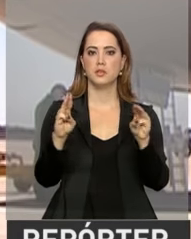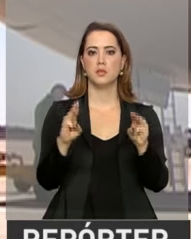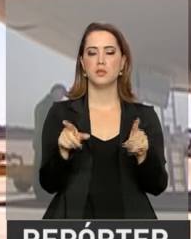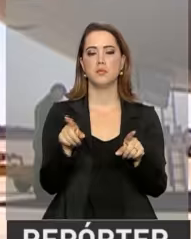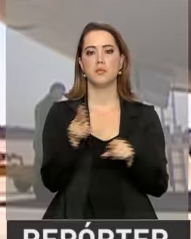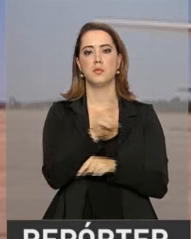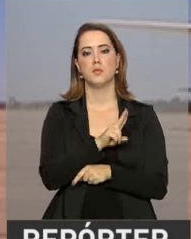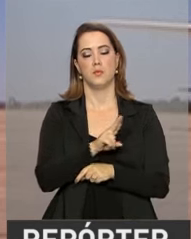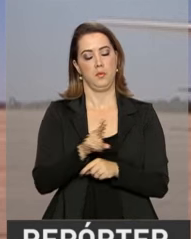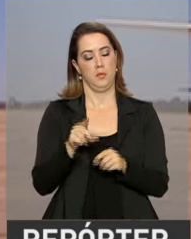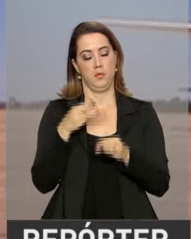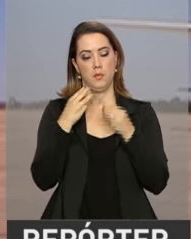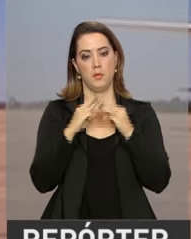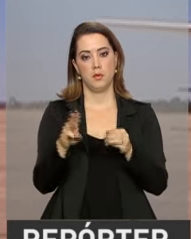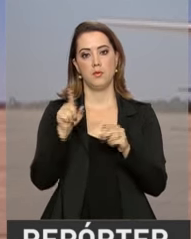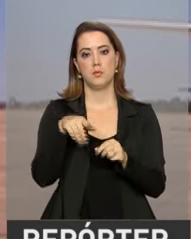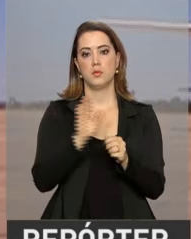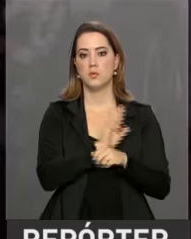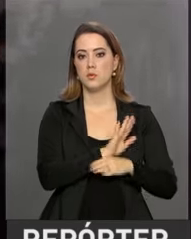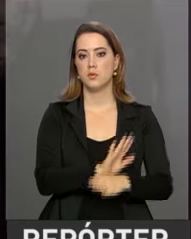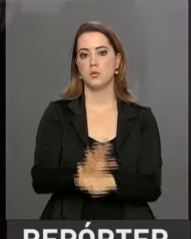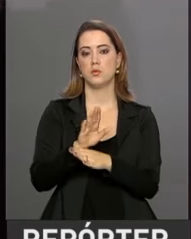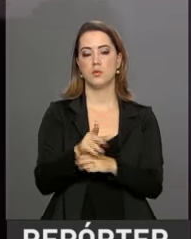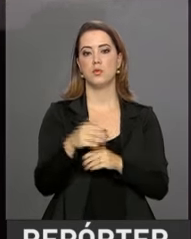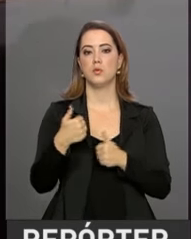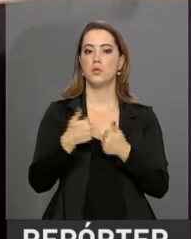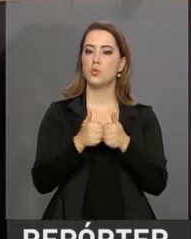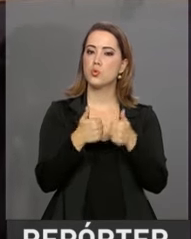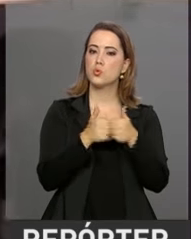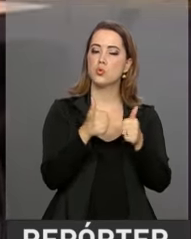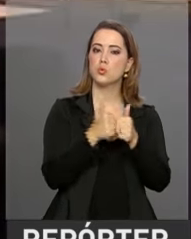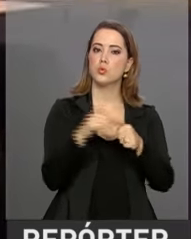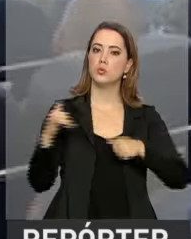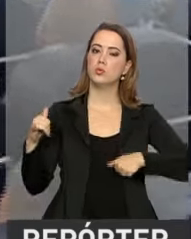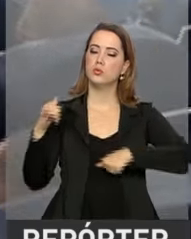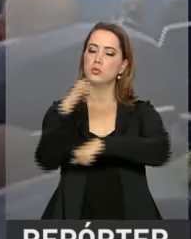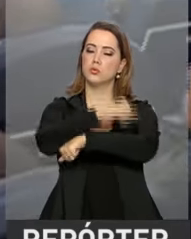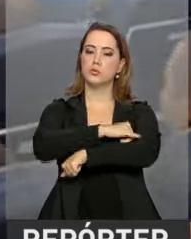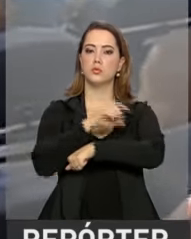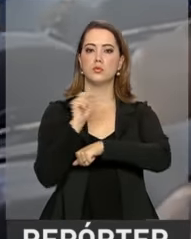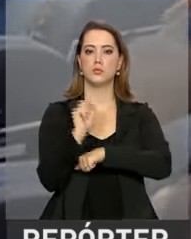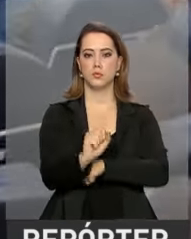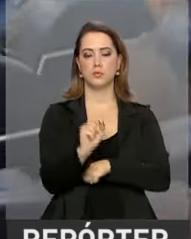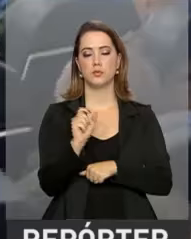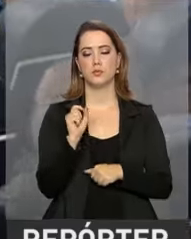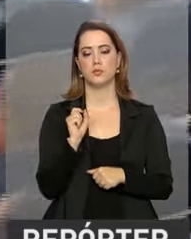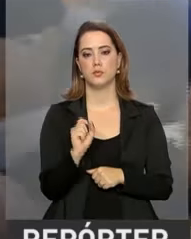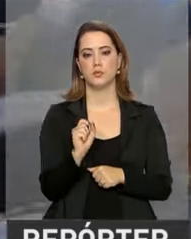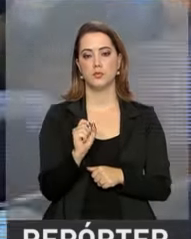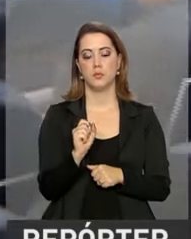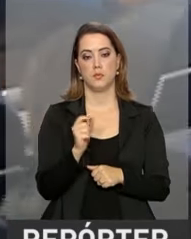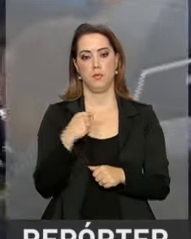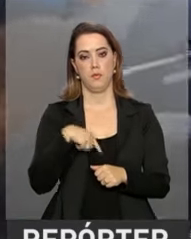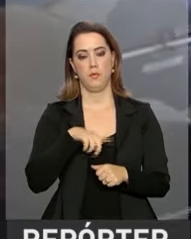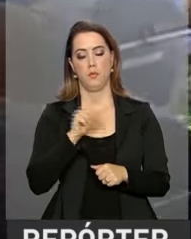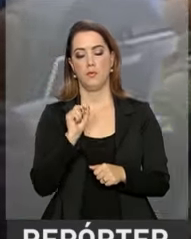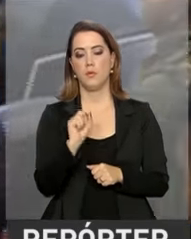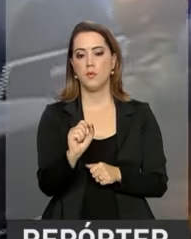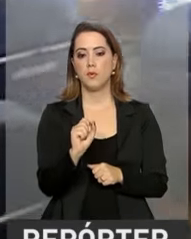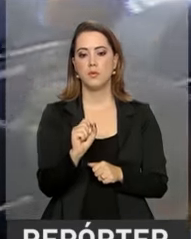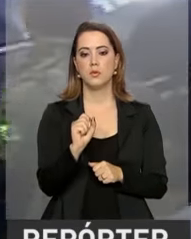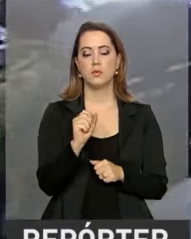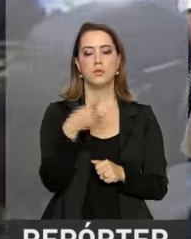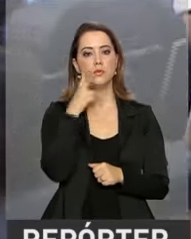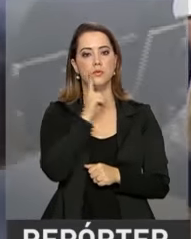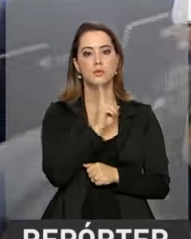carga pesada, que reforçou o transporte aéreo logístico da Força Aérea. A transferência dos militares do voo foi acompanhada